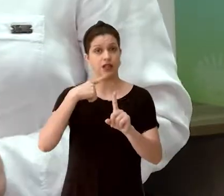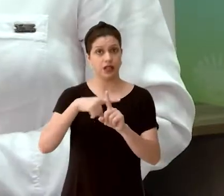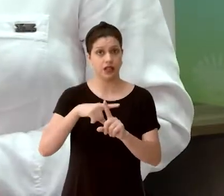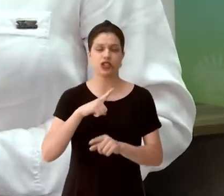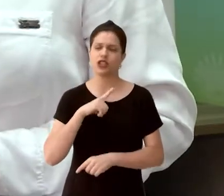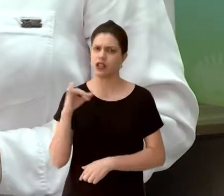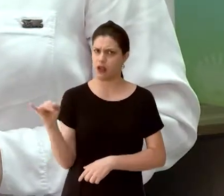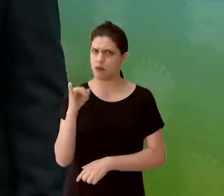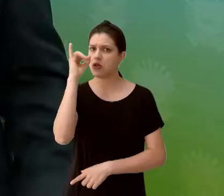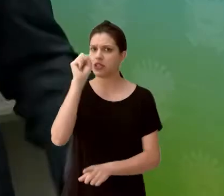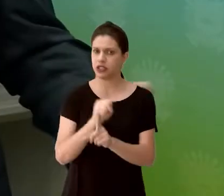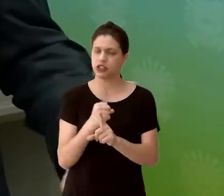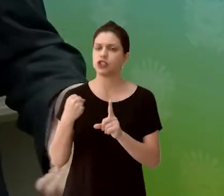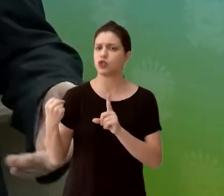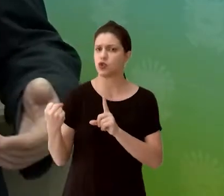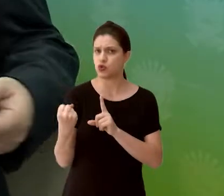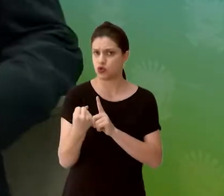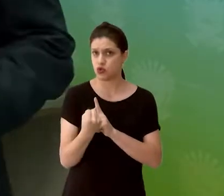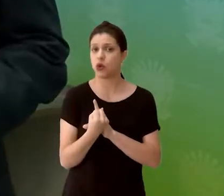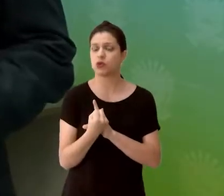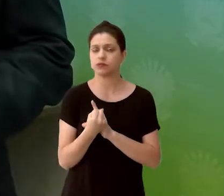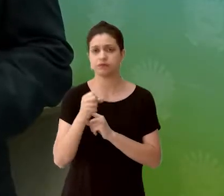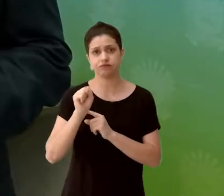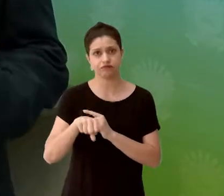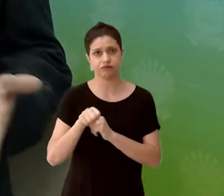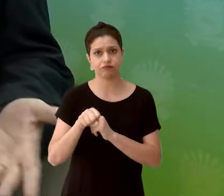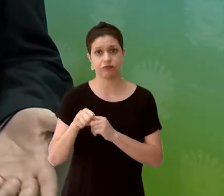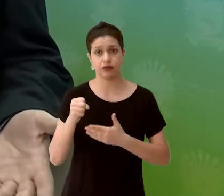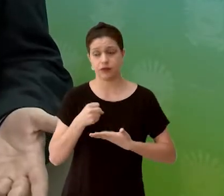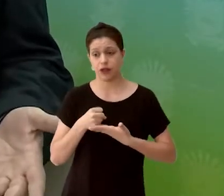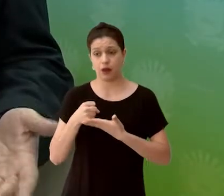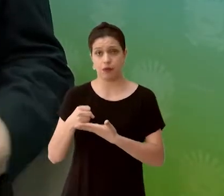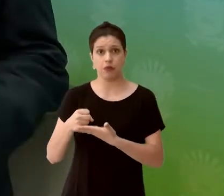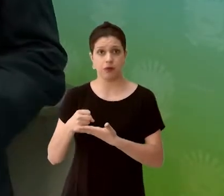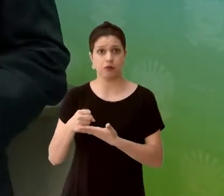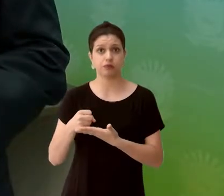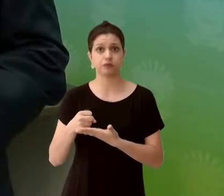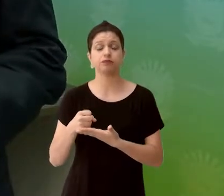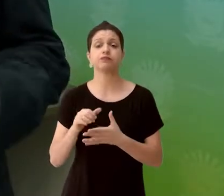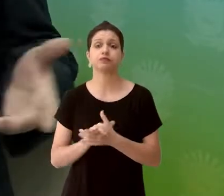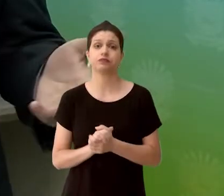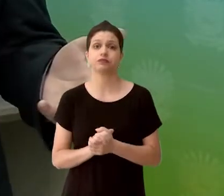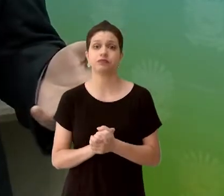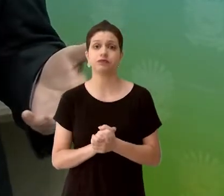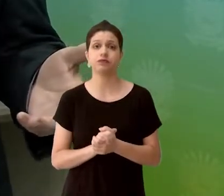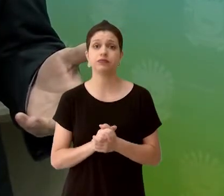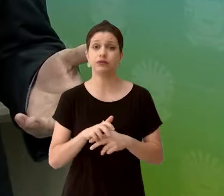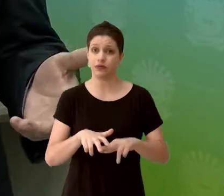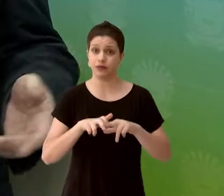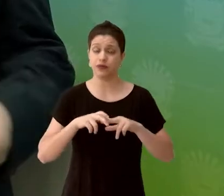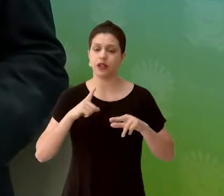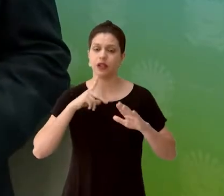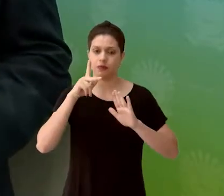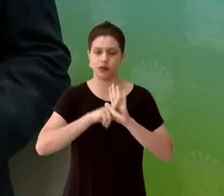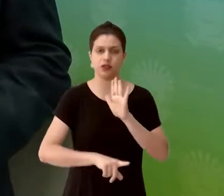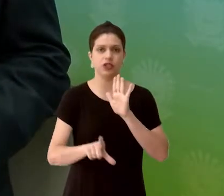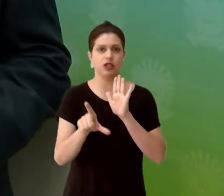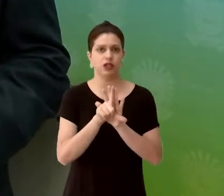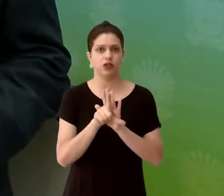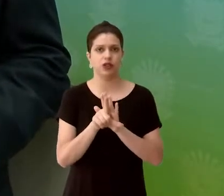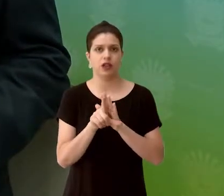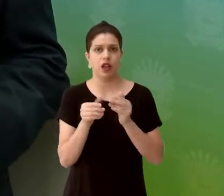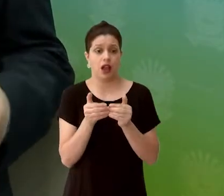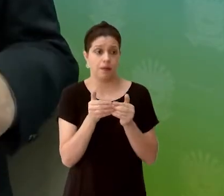até 90 dias. As igrejas têm importância social muito grande nas comunidades, além de garantirem apoio espiritual a